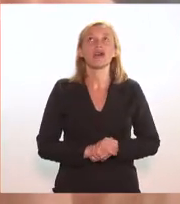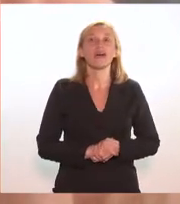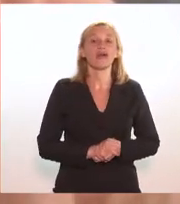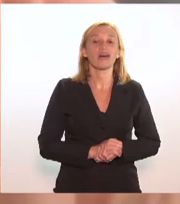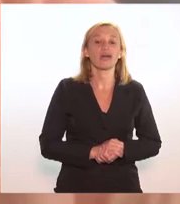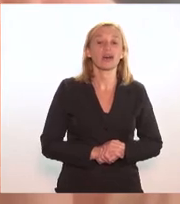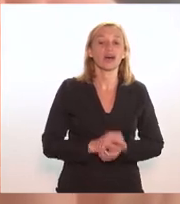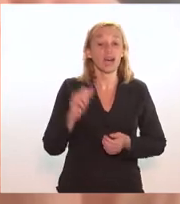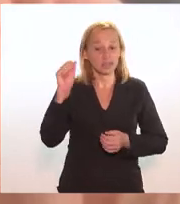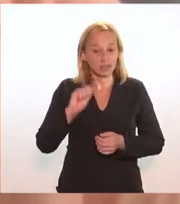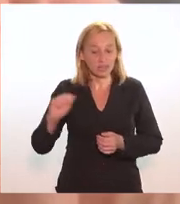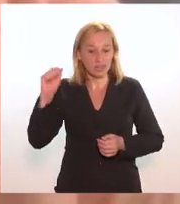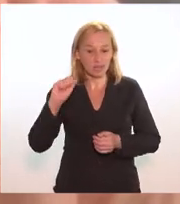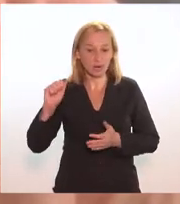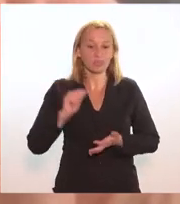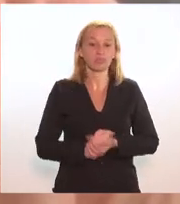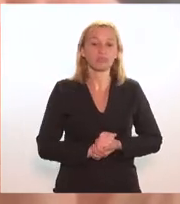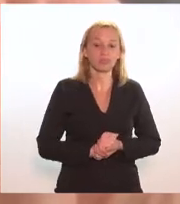a Associação